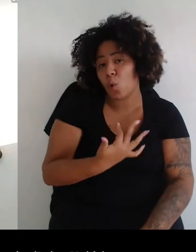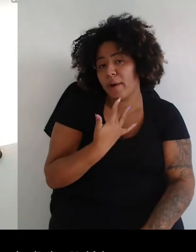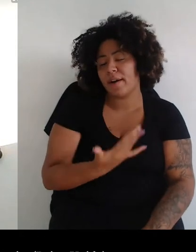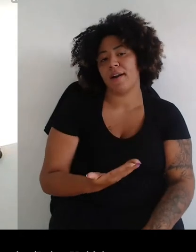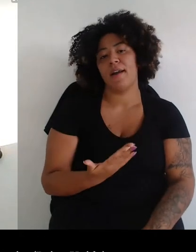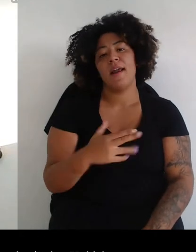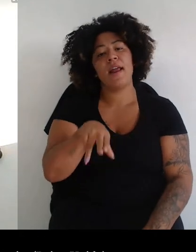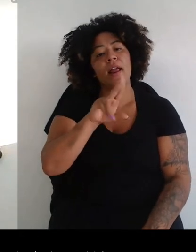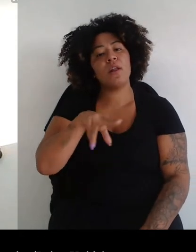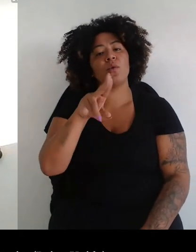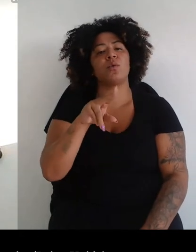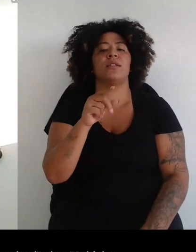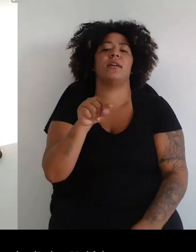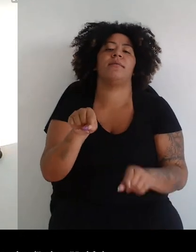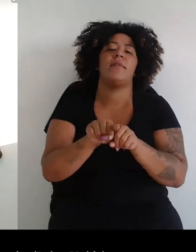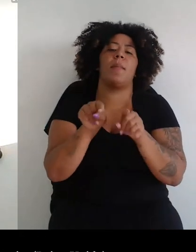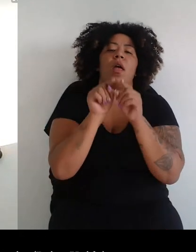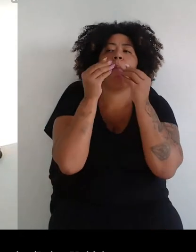rosto